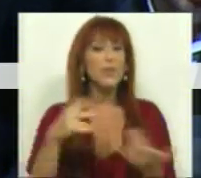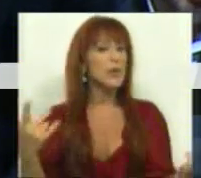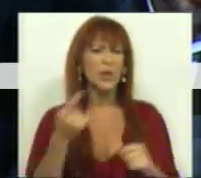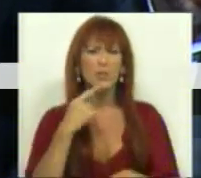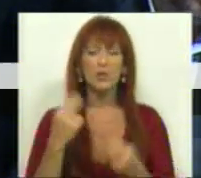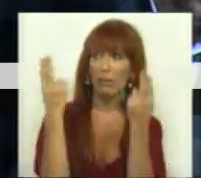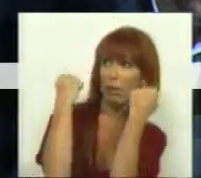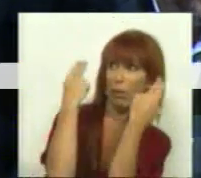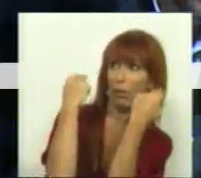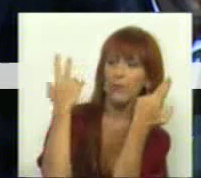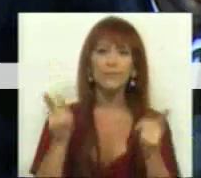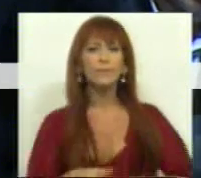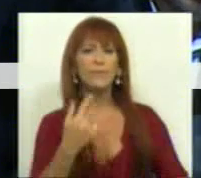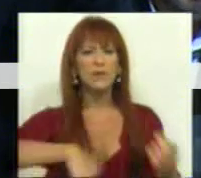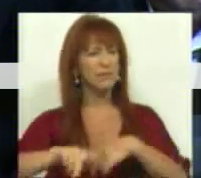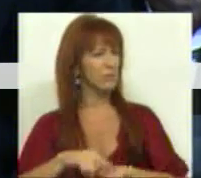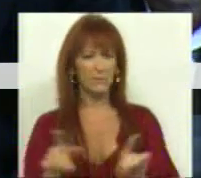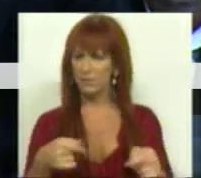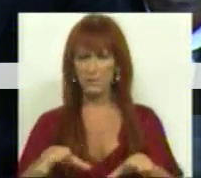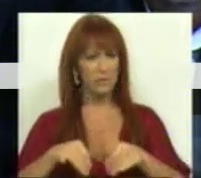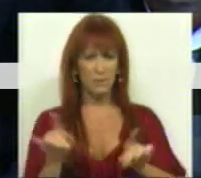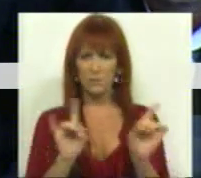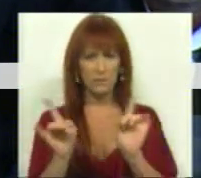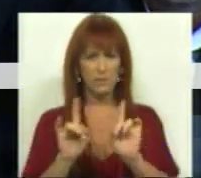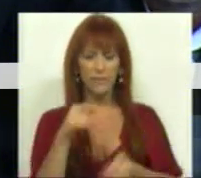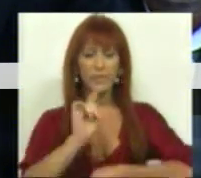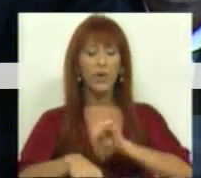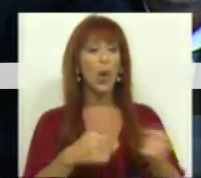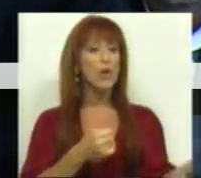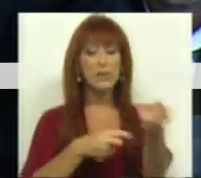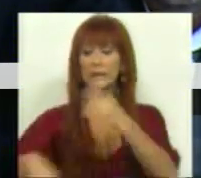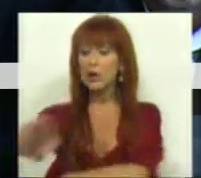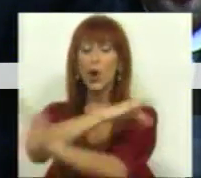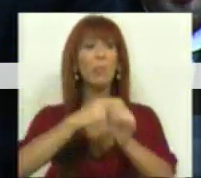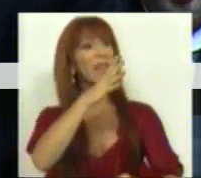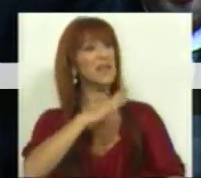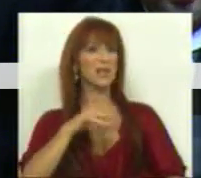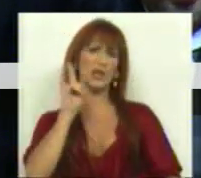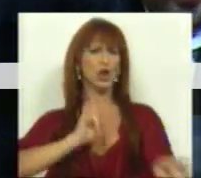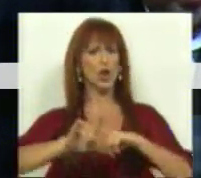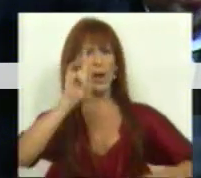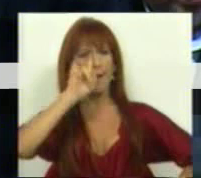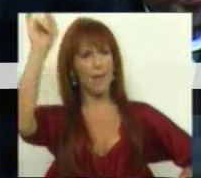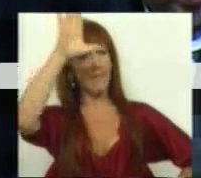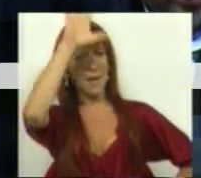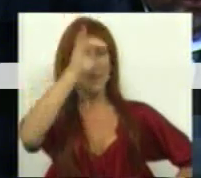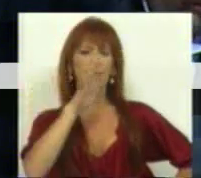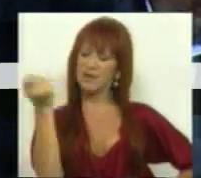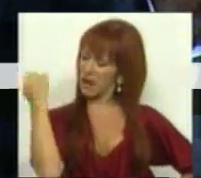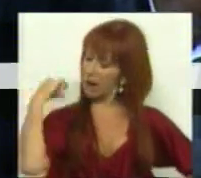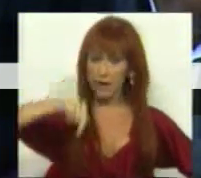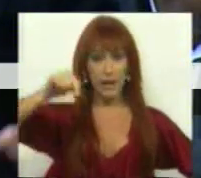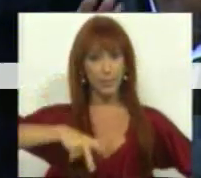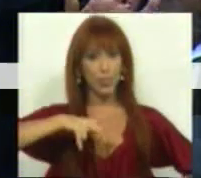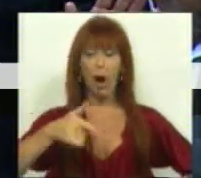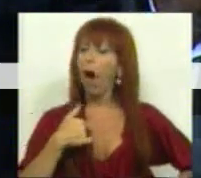tão submissa. Nós não aceitamos aqueles que na Europa nos dizem, como a senhora Merkel disse há muito pouco tempo aqui em